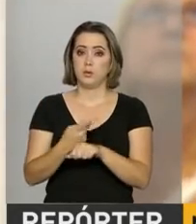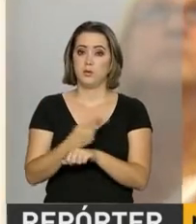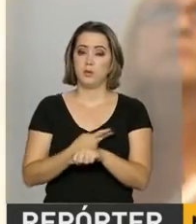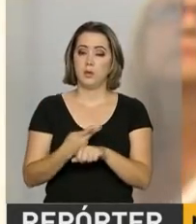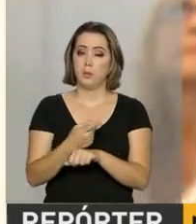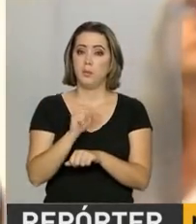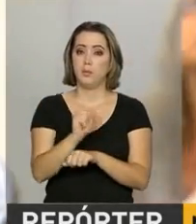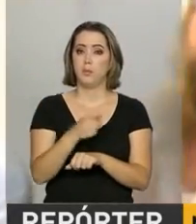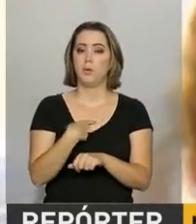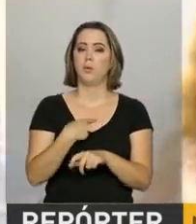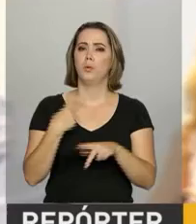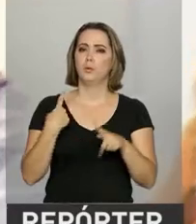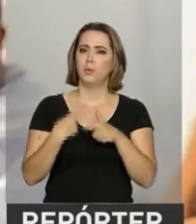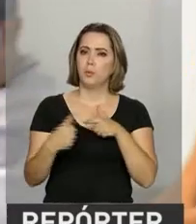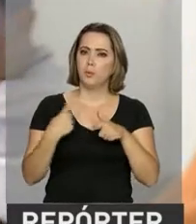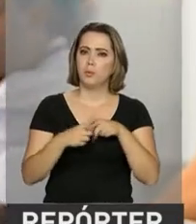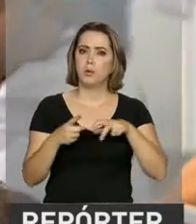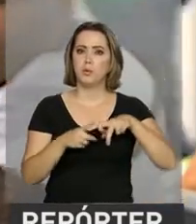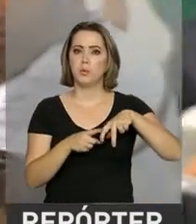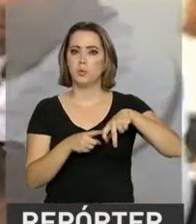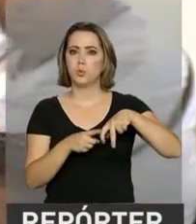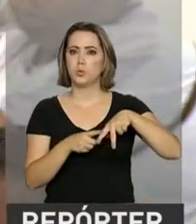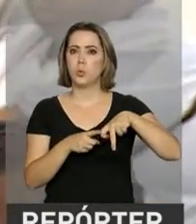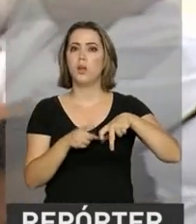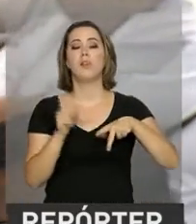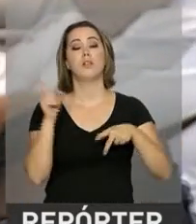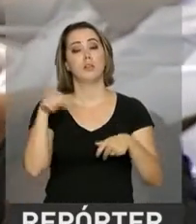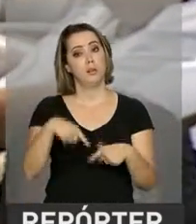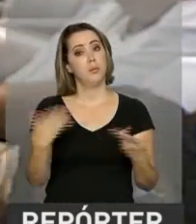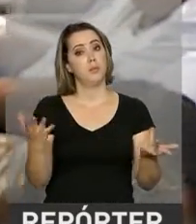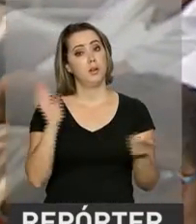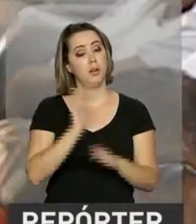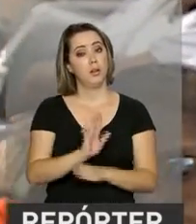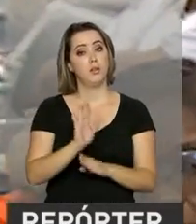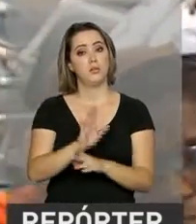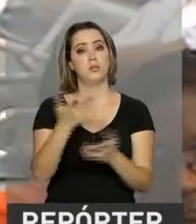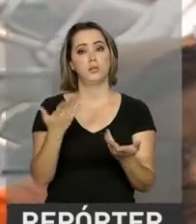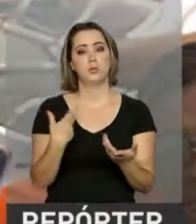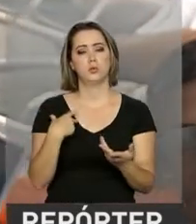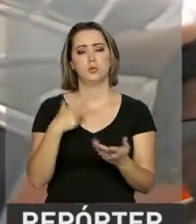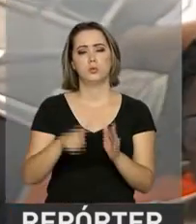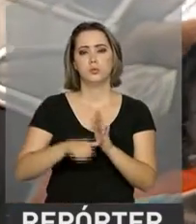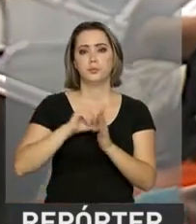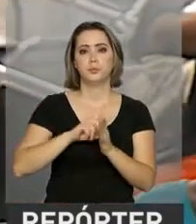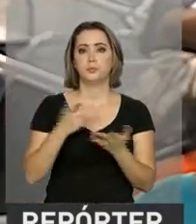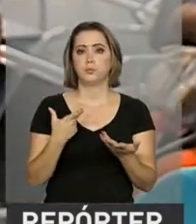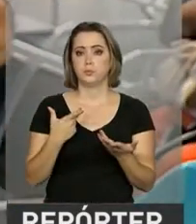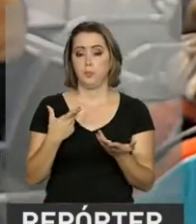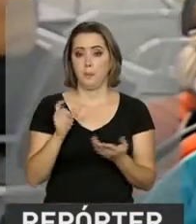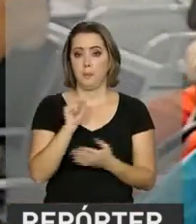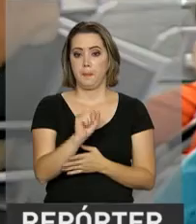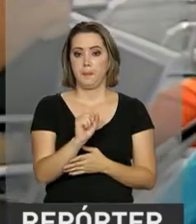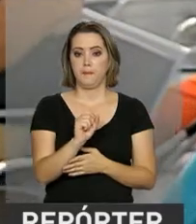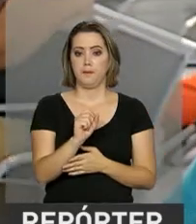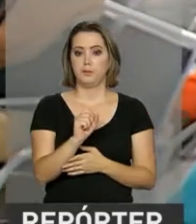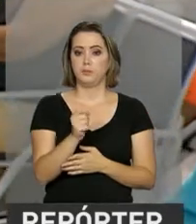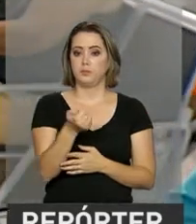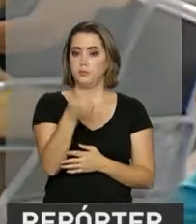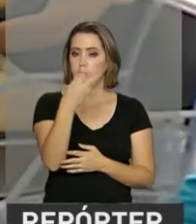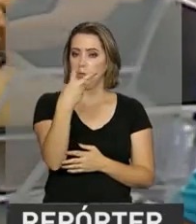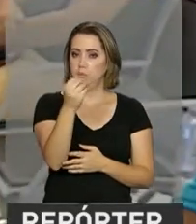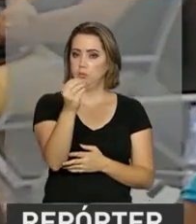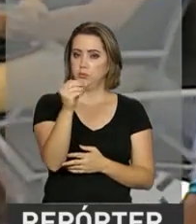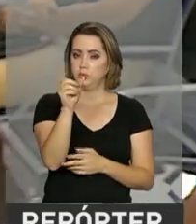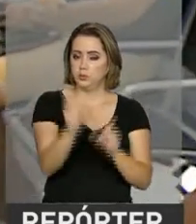acompanhamento ajuda a diminuir essa fila e evita que esses procedimentos sejam feitos antes da hora são cerca de 200 atendimentos